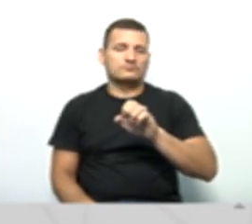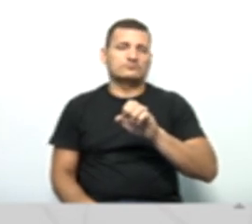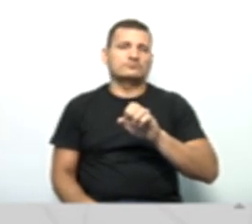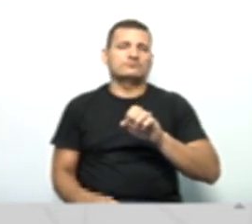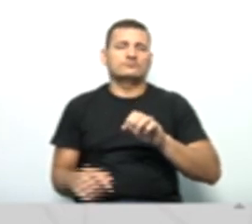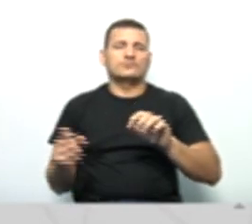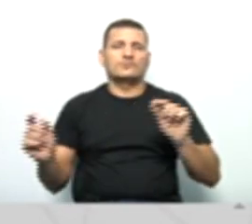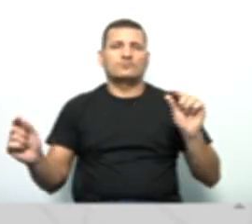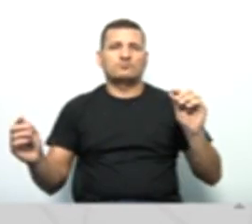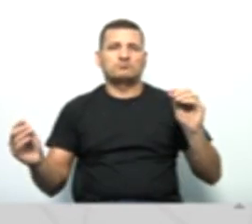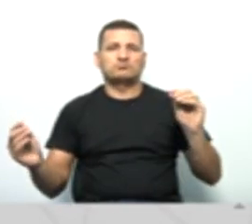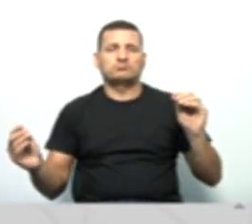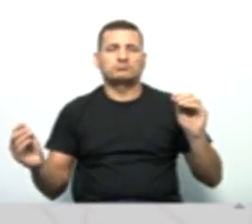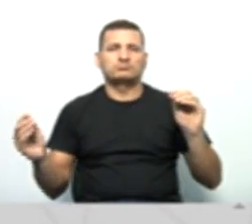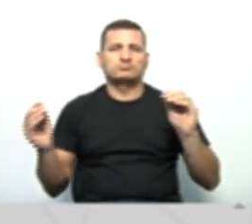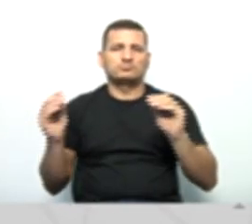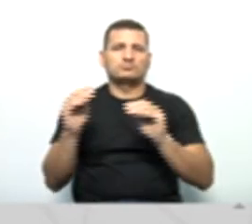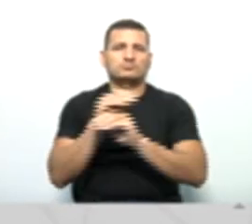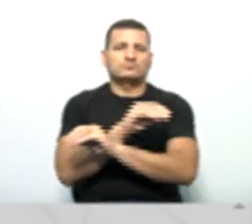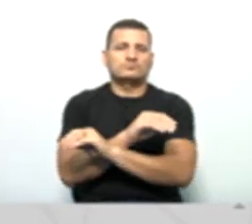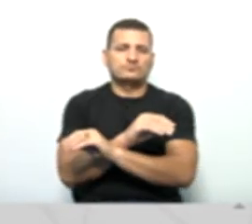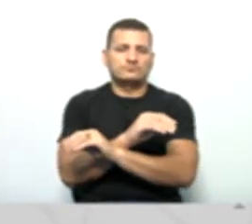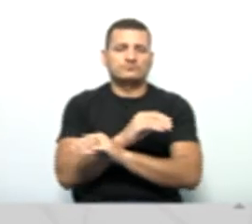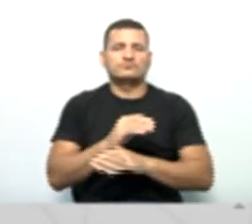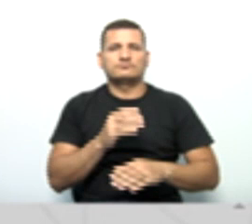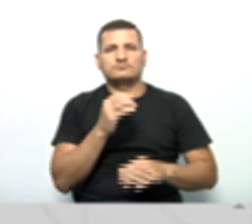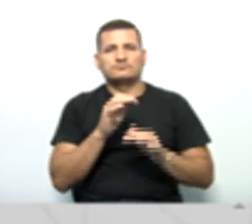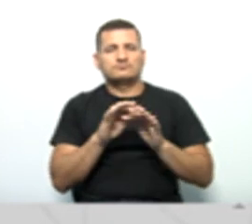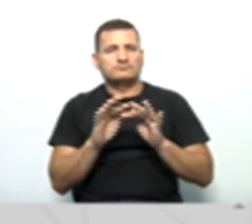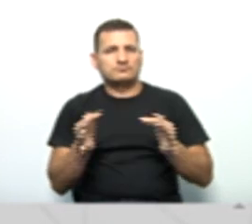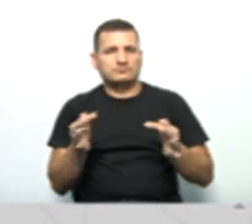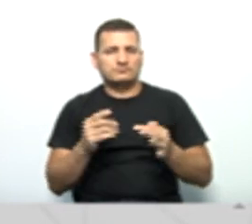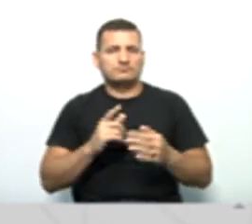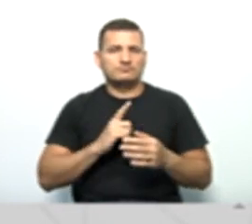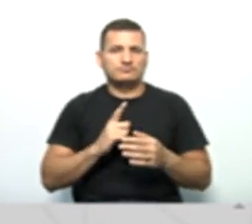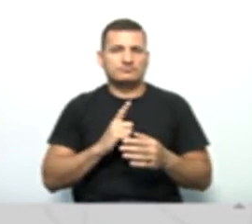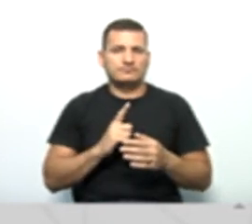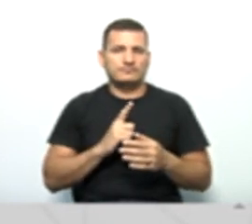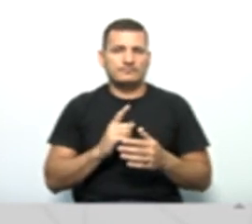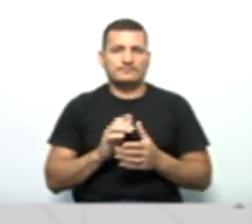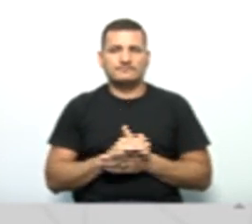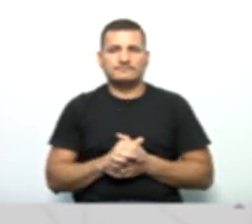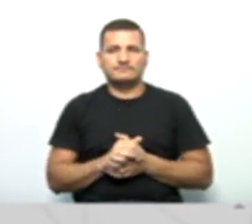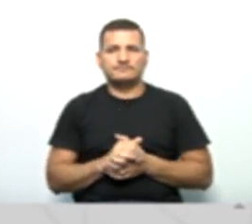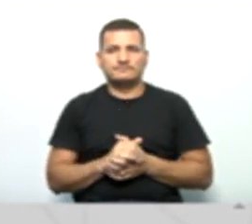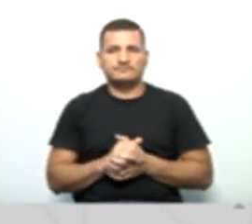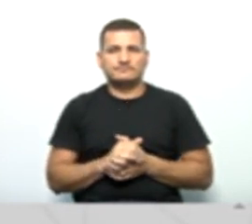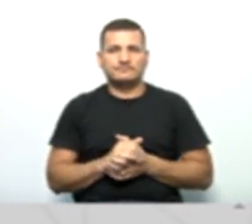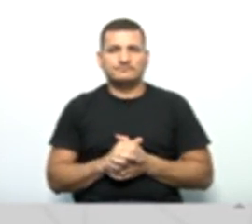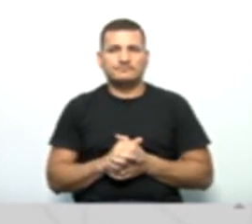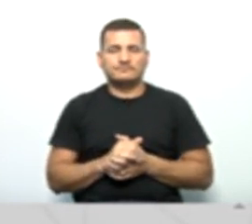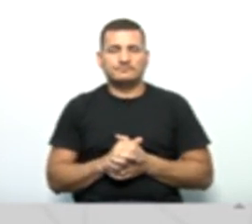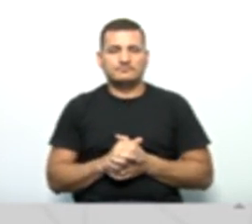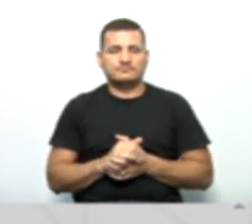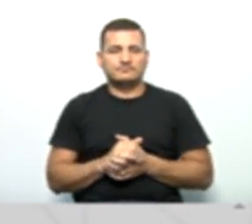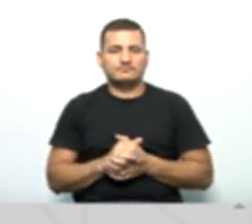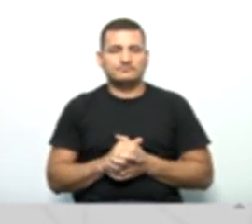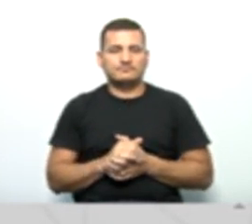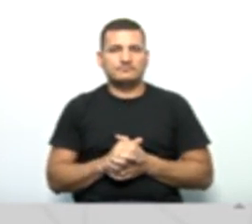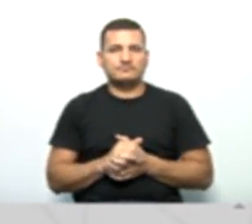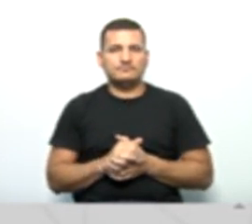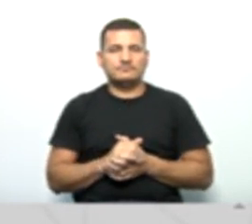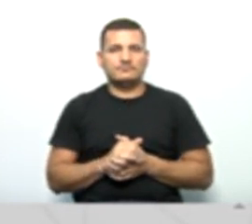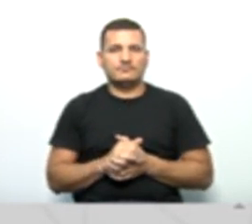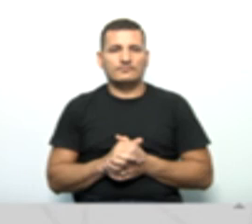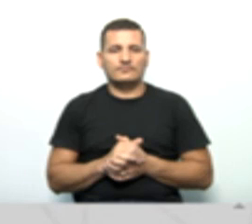deixa Exatamente. em ordem. É muito bom, Isso. muito simples e Maravilha. O legal Python de deixa fazer, certinho pra gente, né? Que com bom. certeza. Continuando a